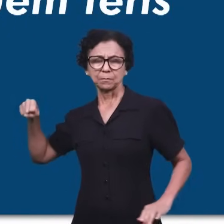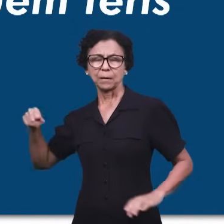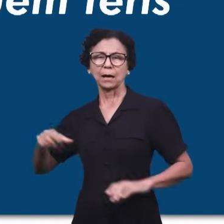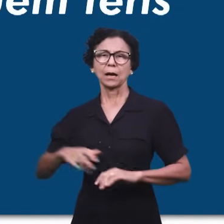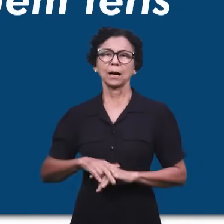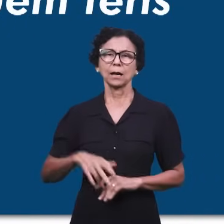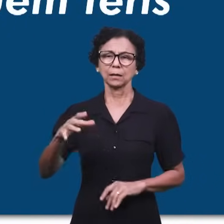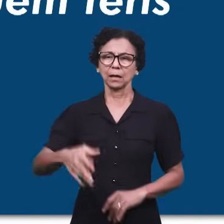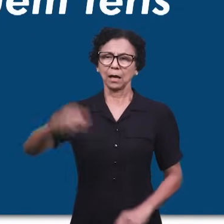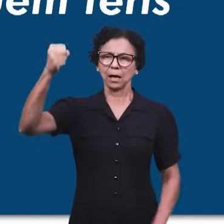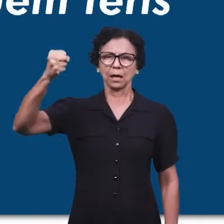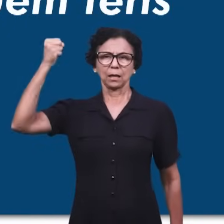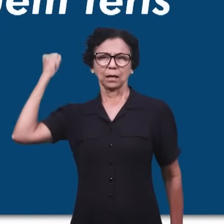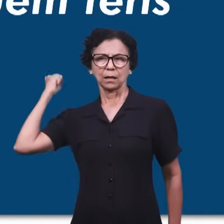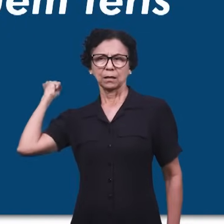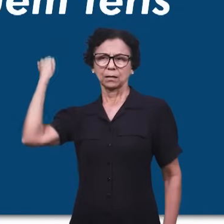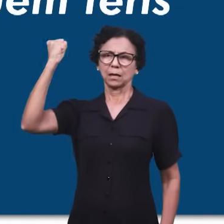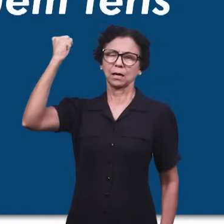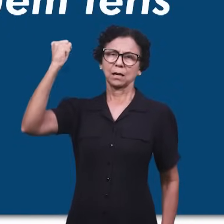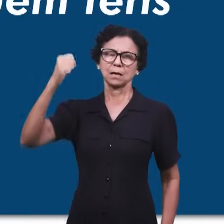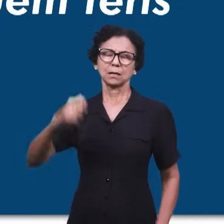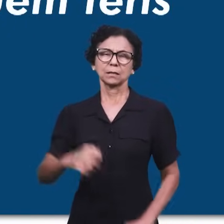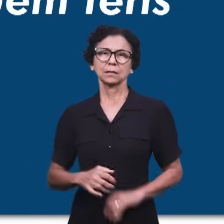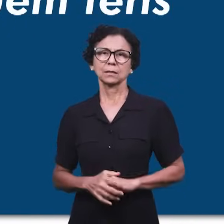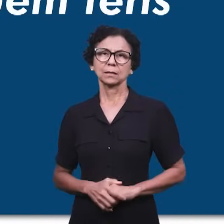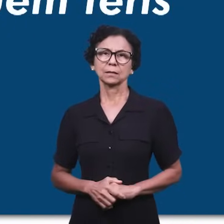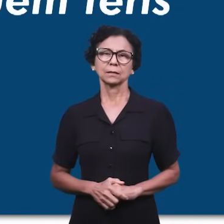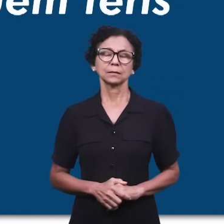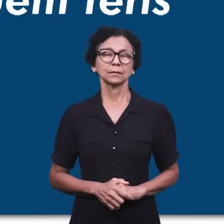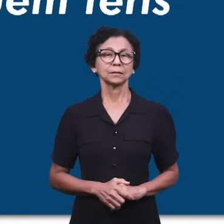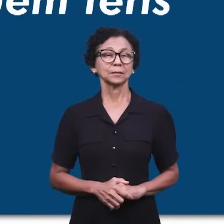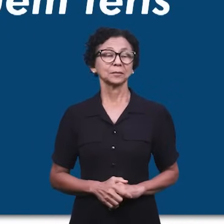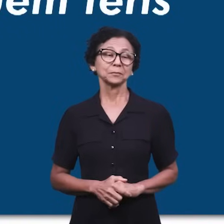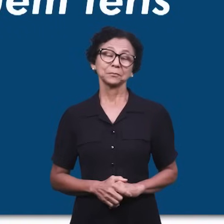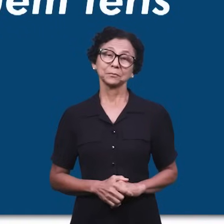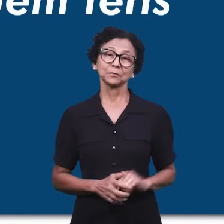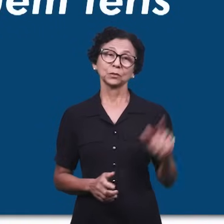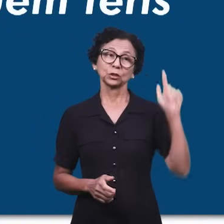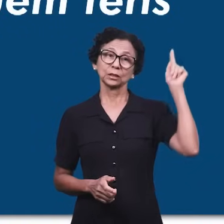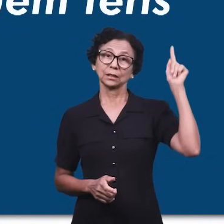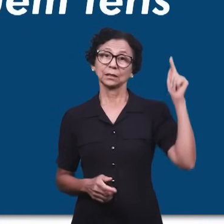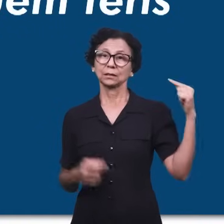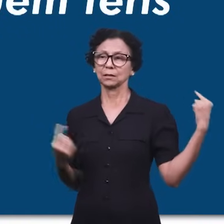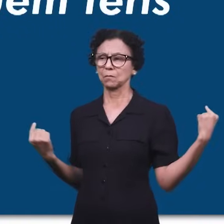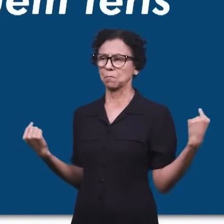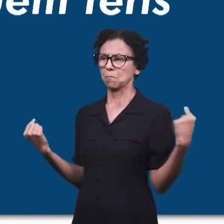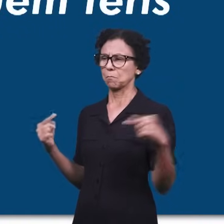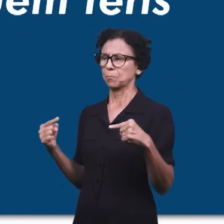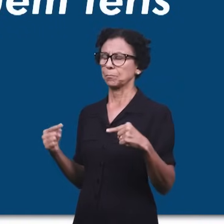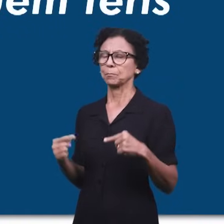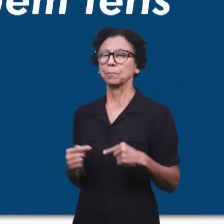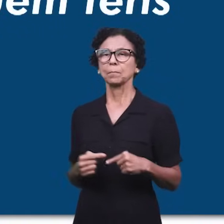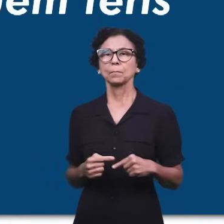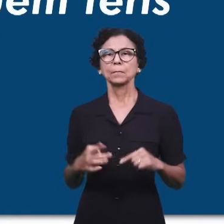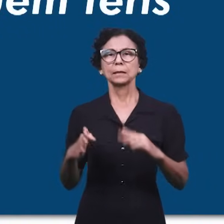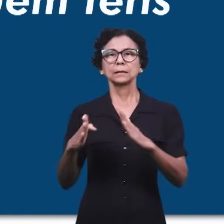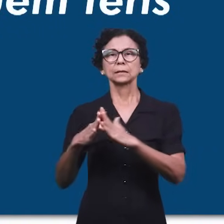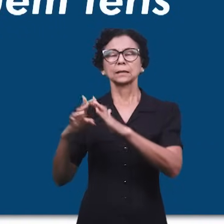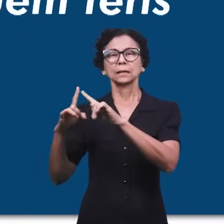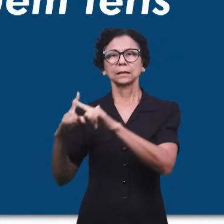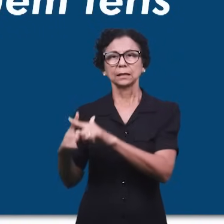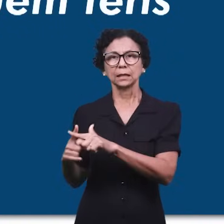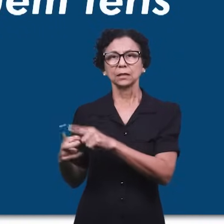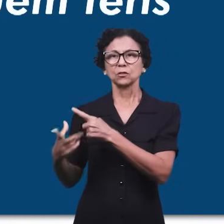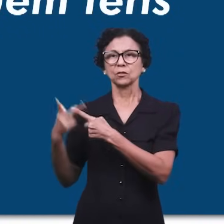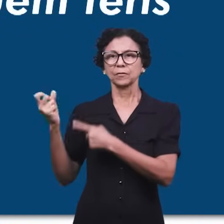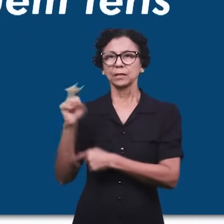grande. Mas Davi fala uma coisa, que a igreja hoje ela tem a vitória. A vitória da igreja é em nome de Deus.